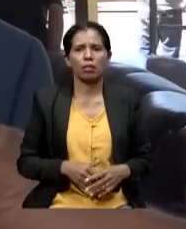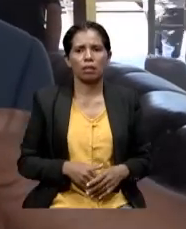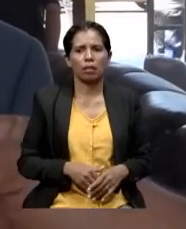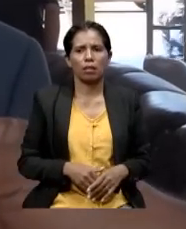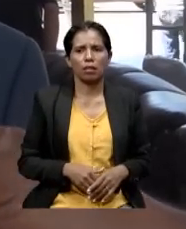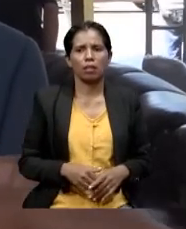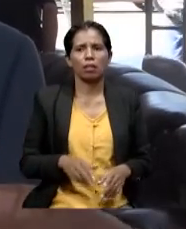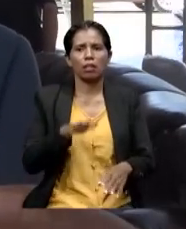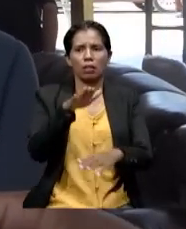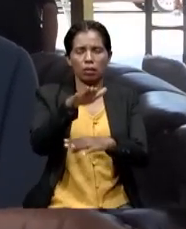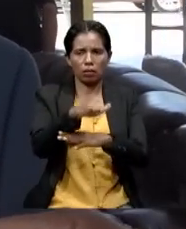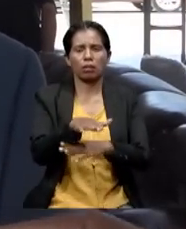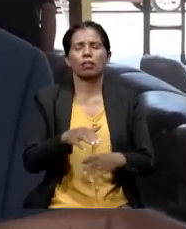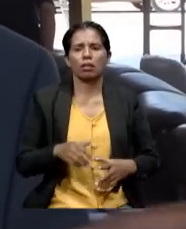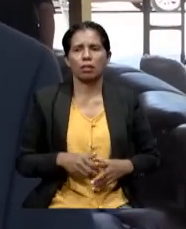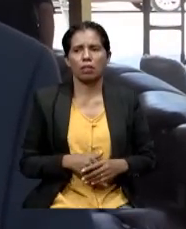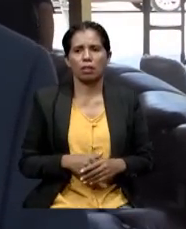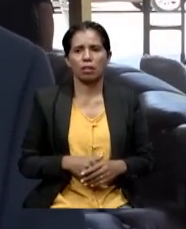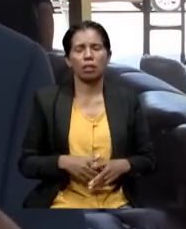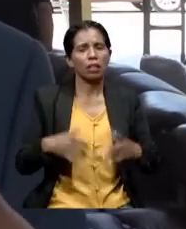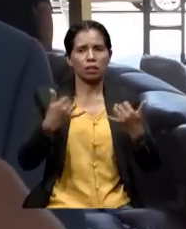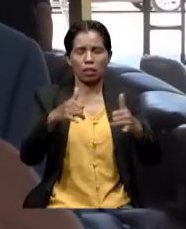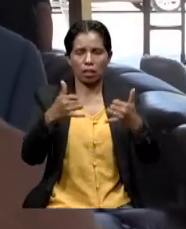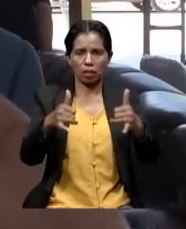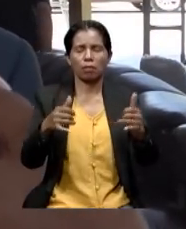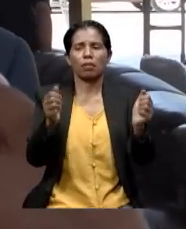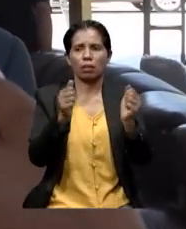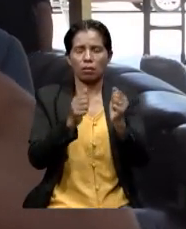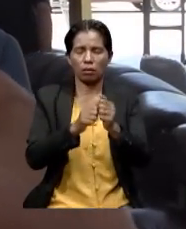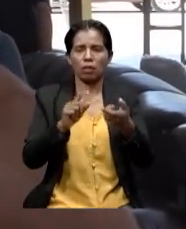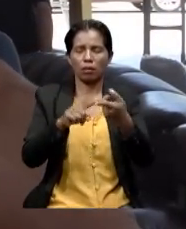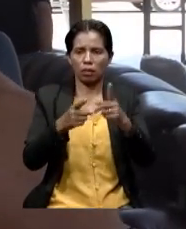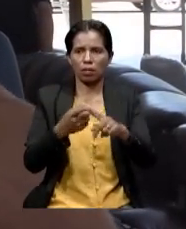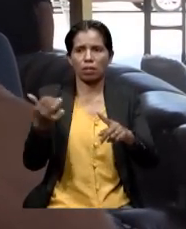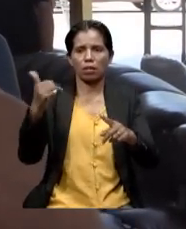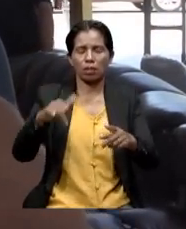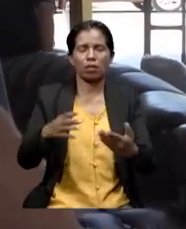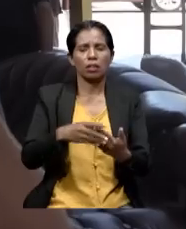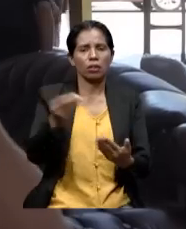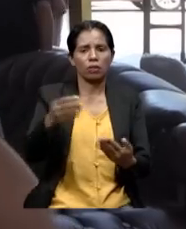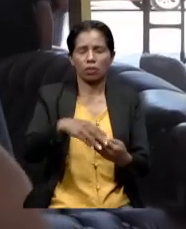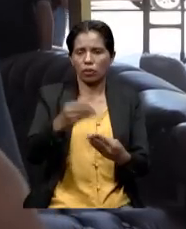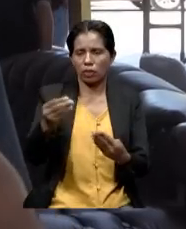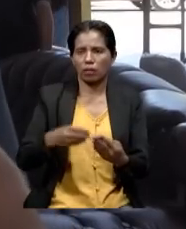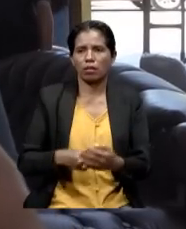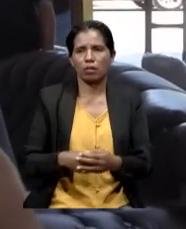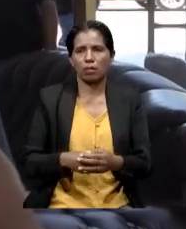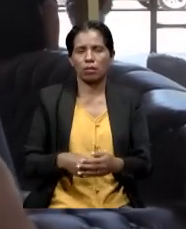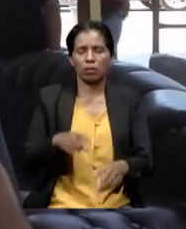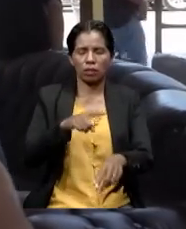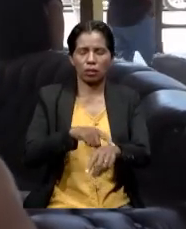ia loraik nia se halimar ho nia belu sira ne joga karta to tukuhitu